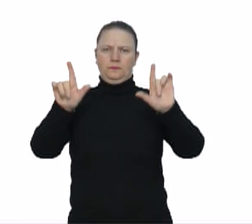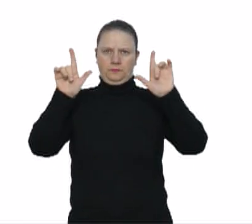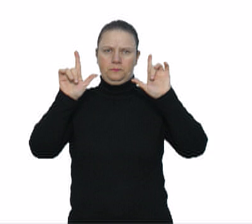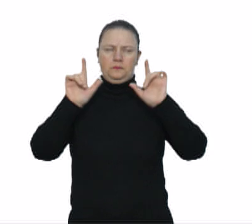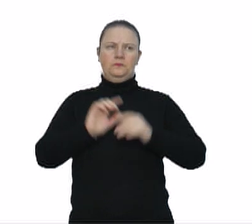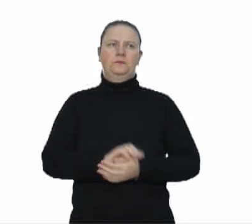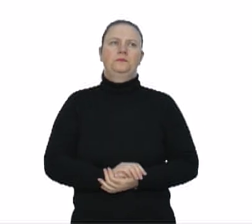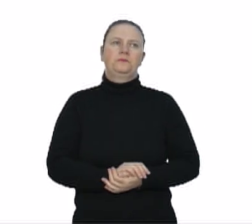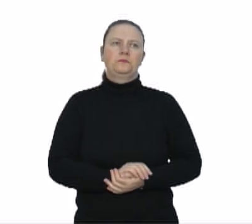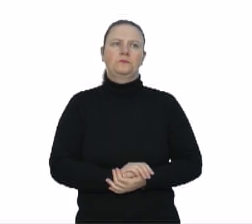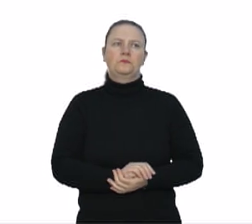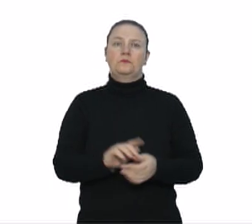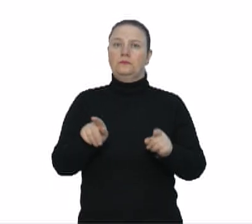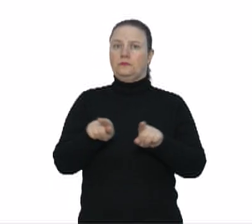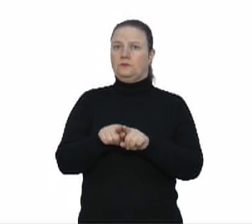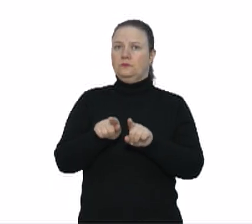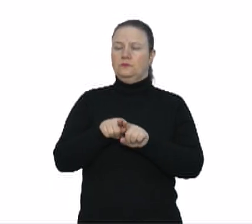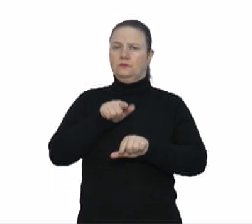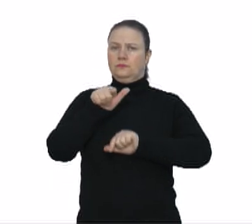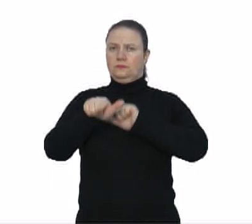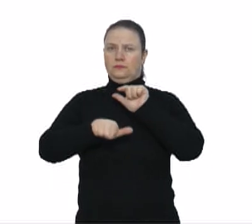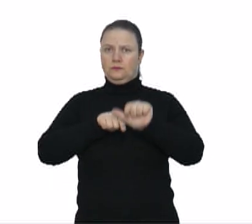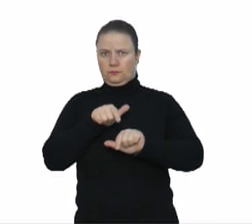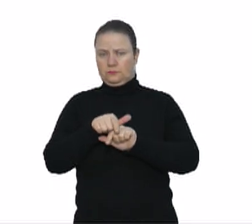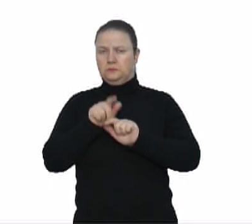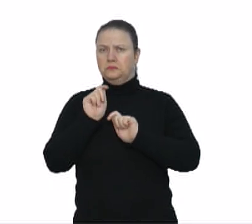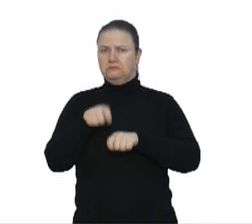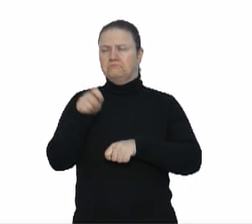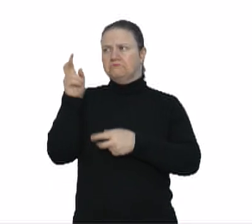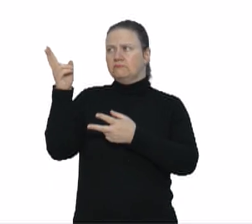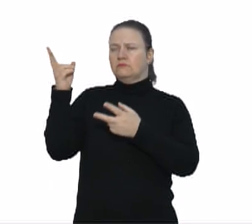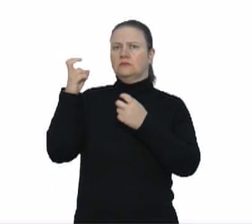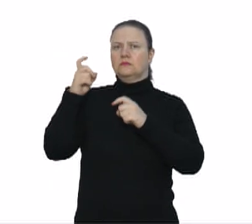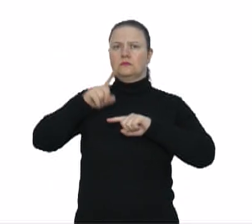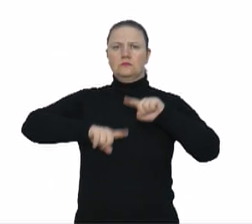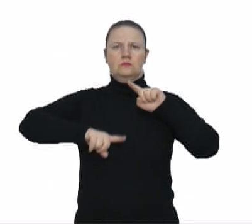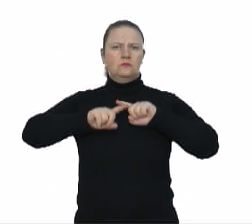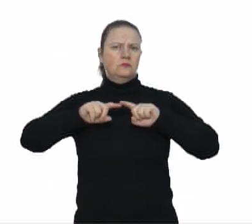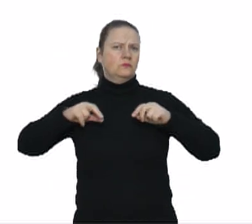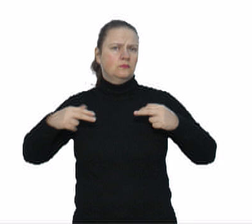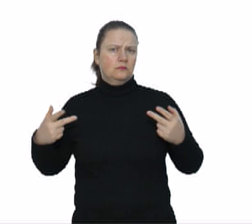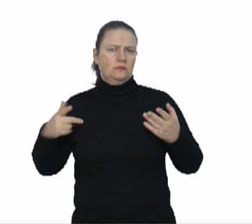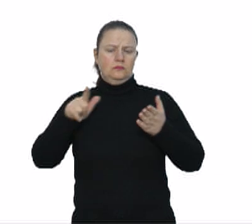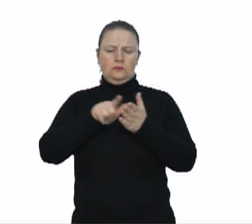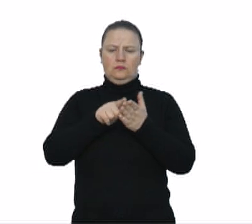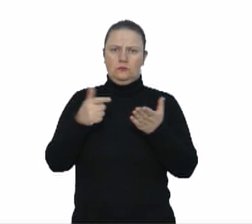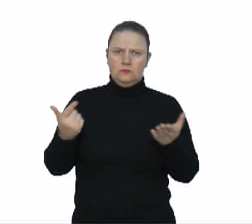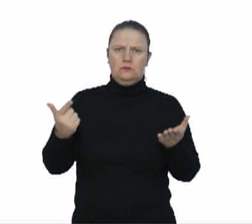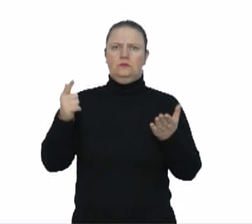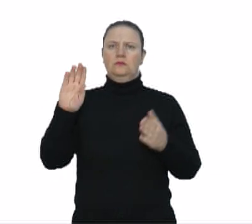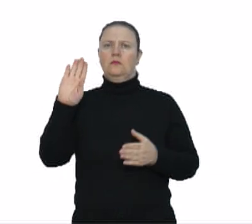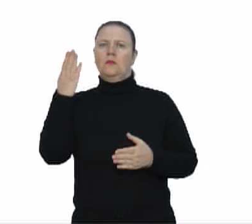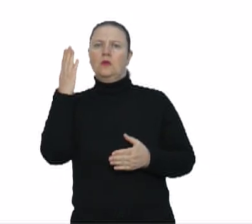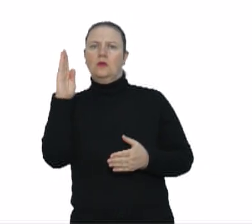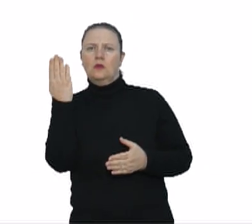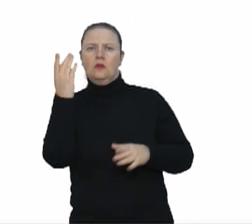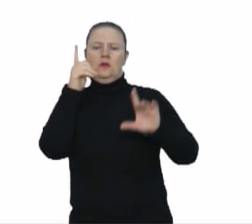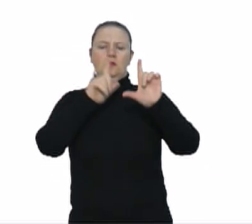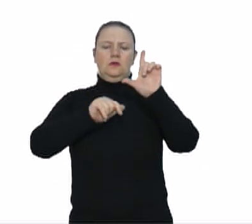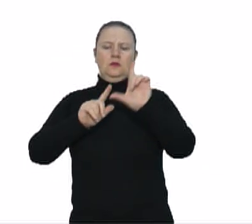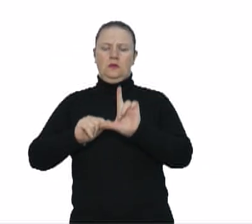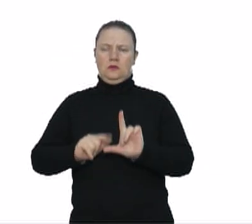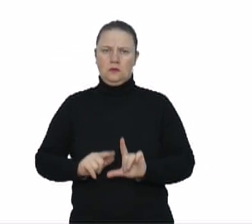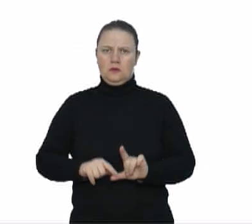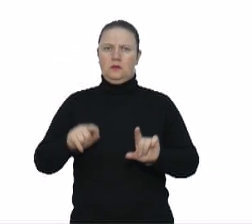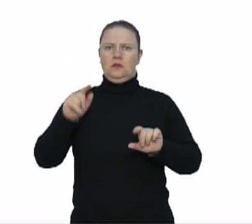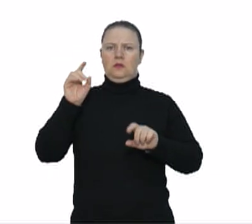Então, no trabalho do cubismo sintético, pode-se ver materiais como, né, jornal, peças de madeira, letras, retalhos, pedaços de